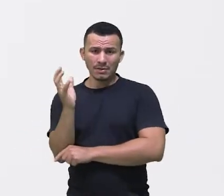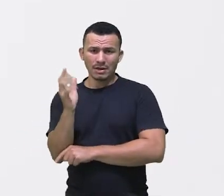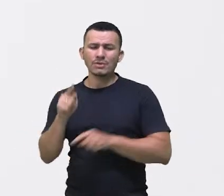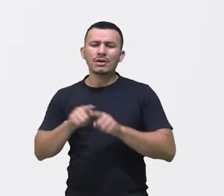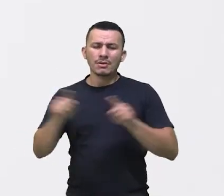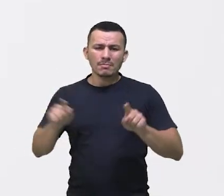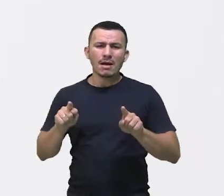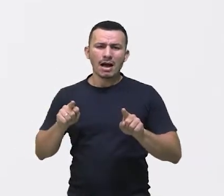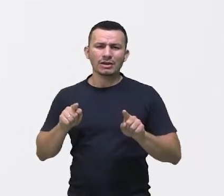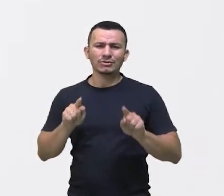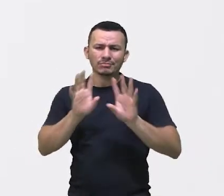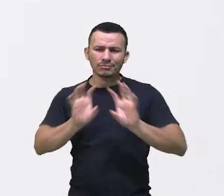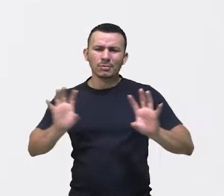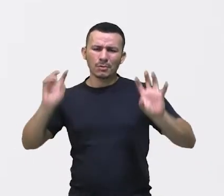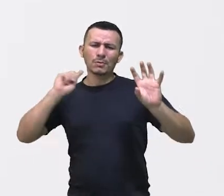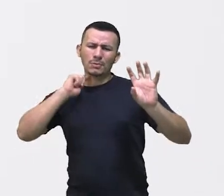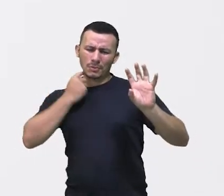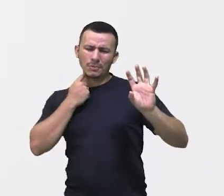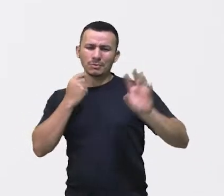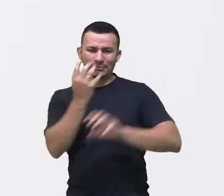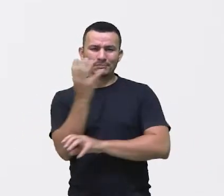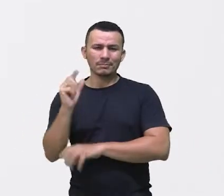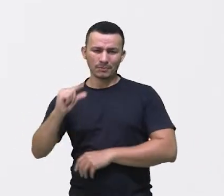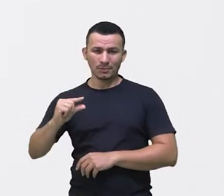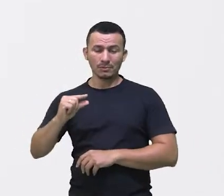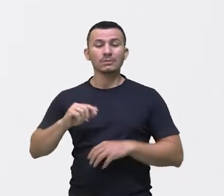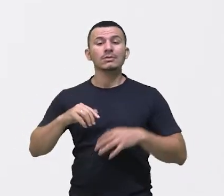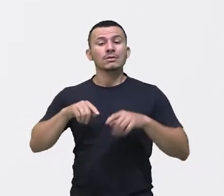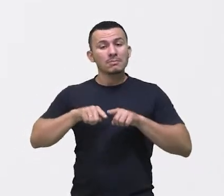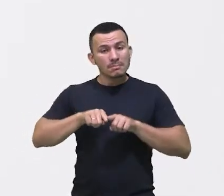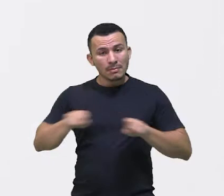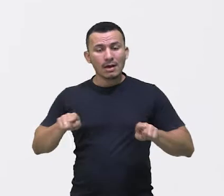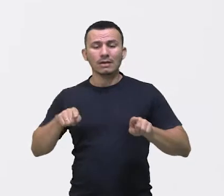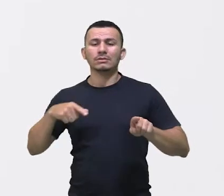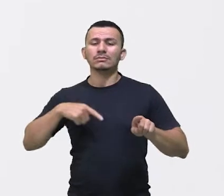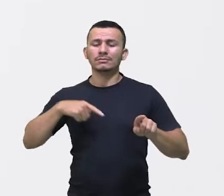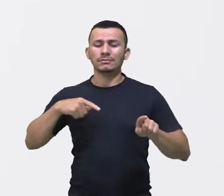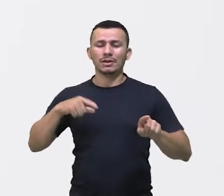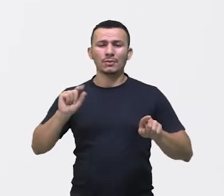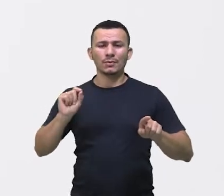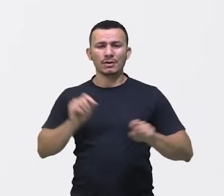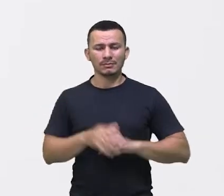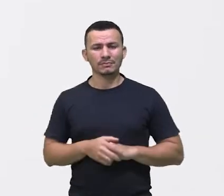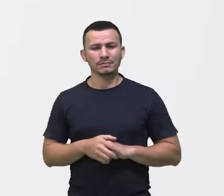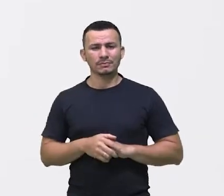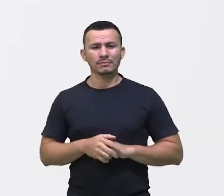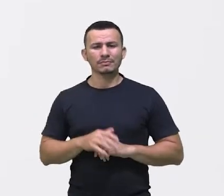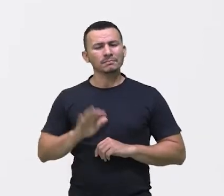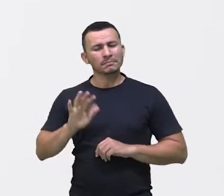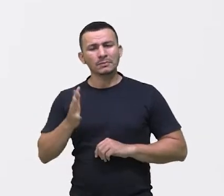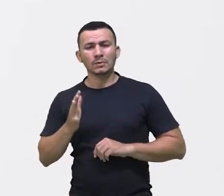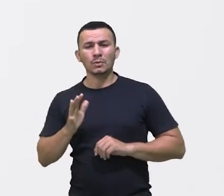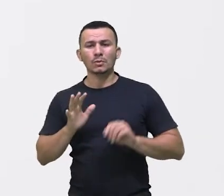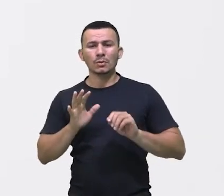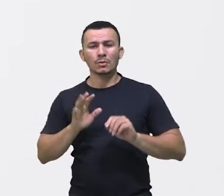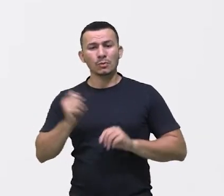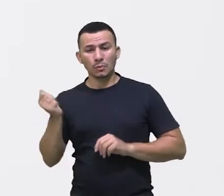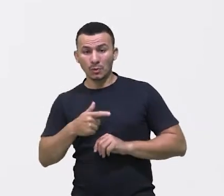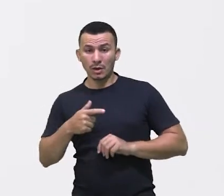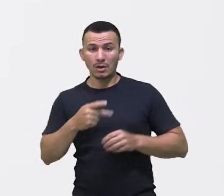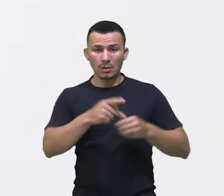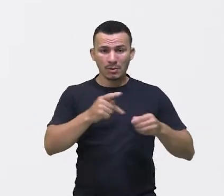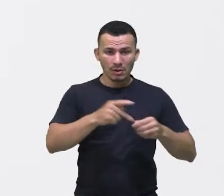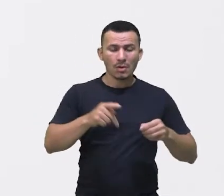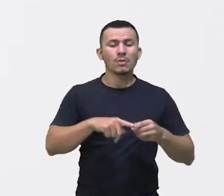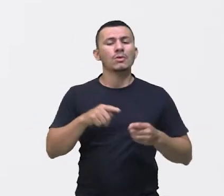deixa de poluir também a natureza. E ela vai poluir considerando em relação ao petróleo e ao